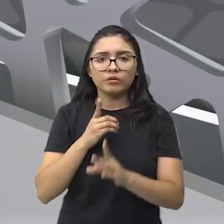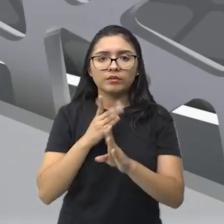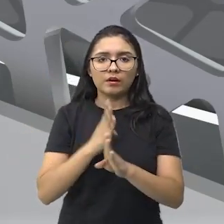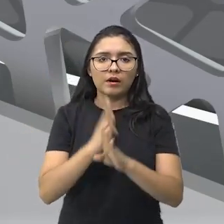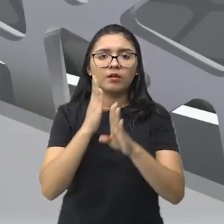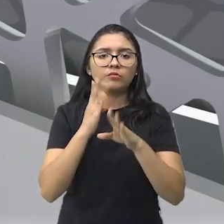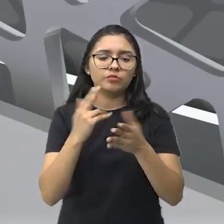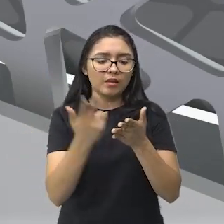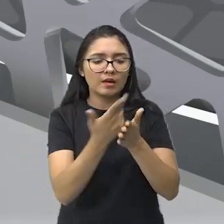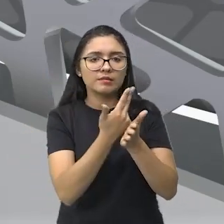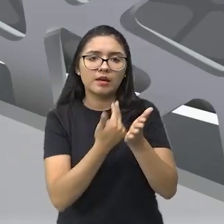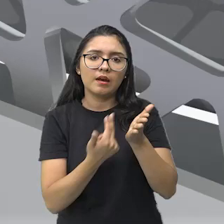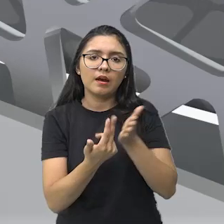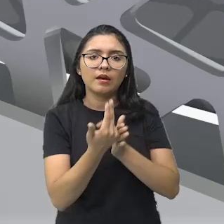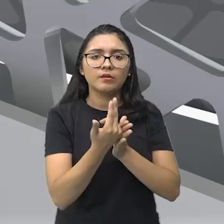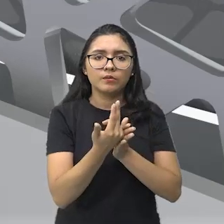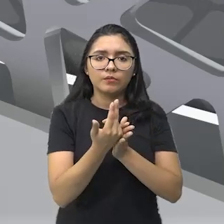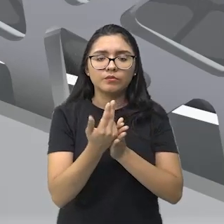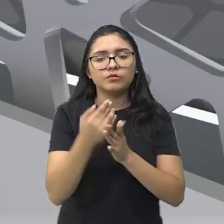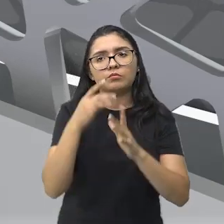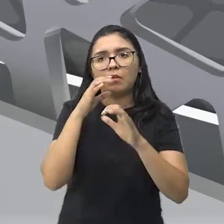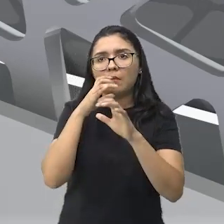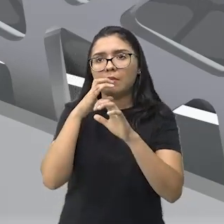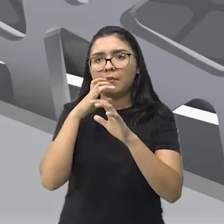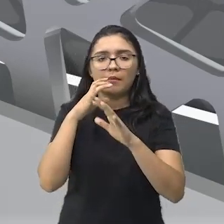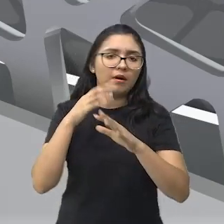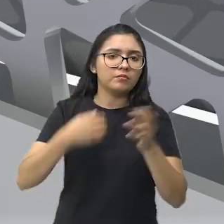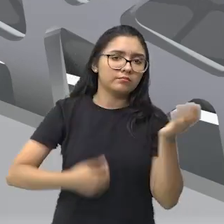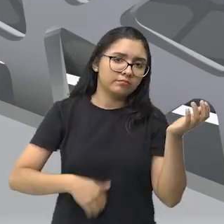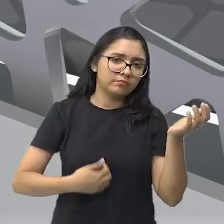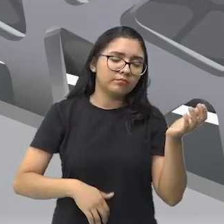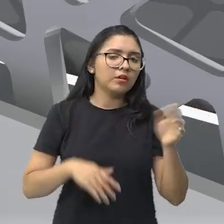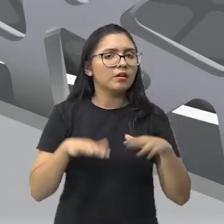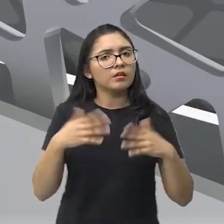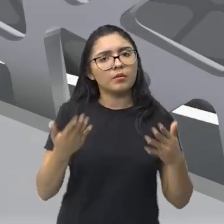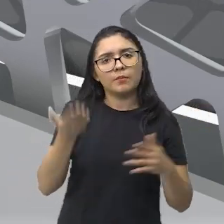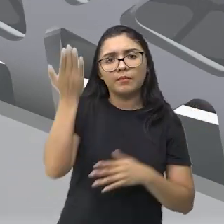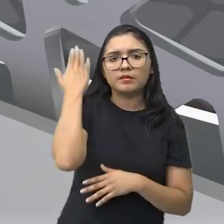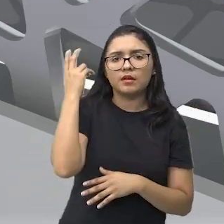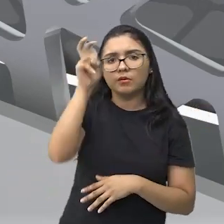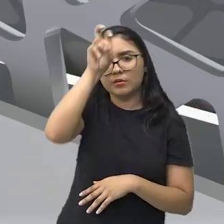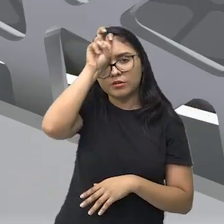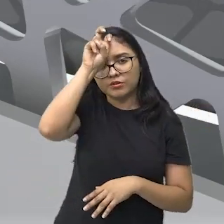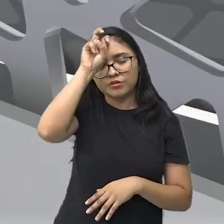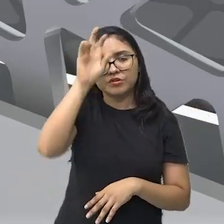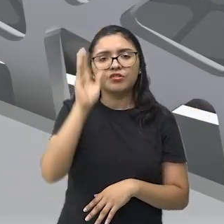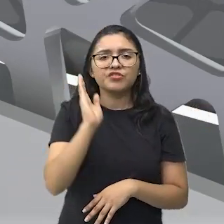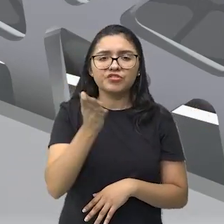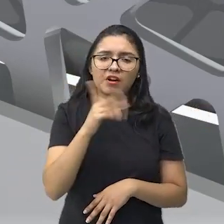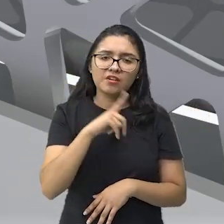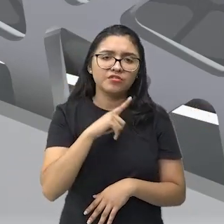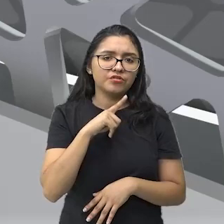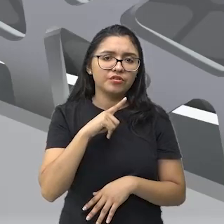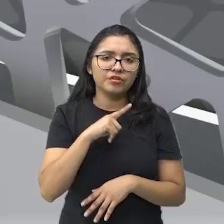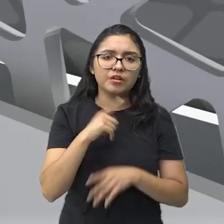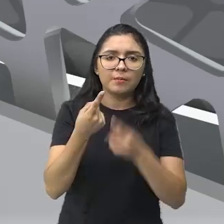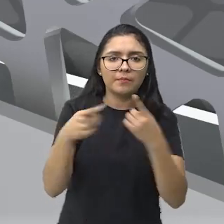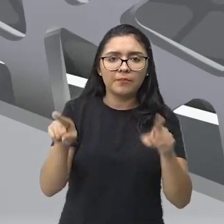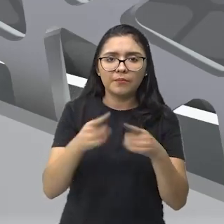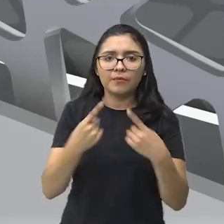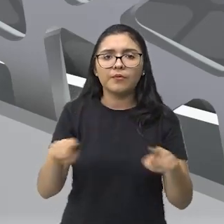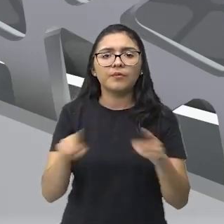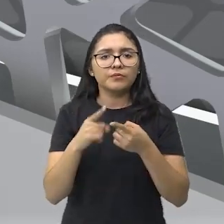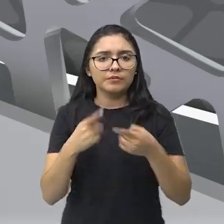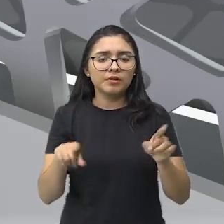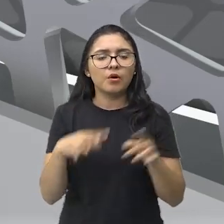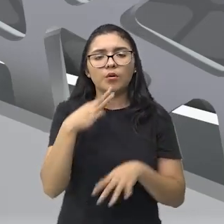nós colocamos aí no nosso conceito, certo? Então, o Egito ele já era apropriado desse conhecimento da